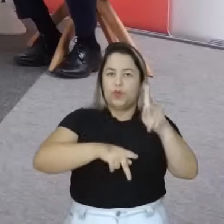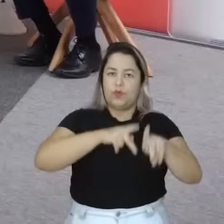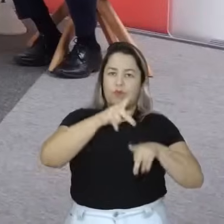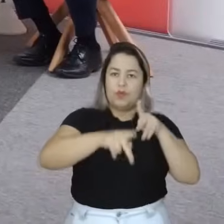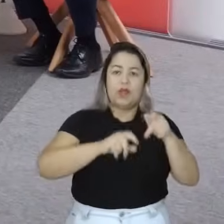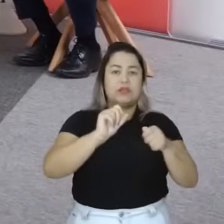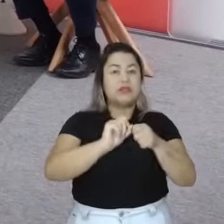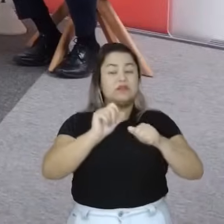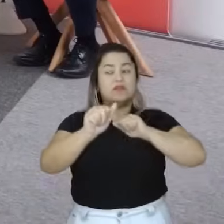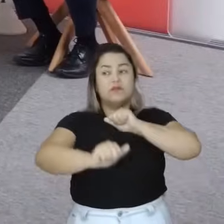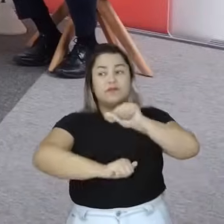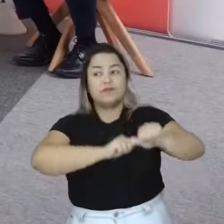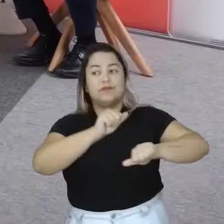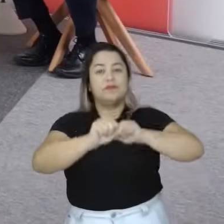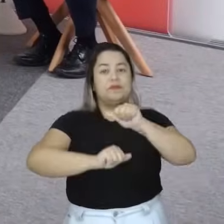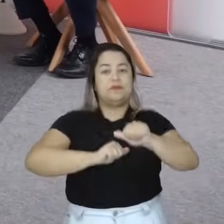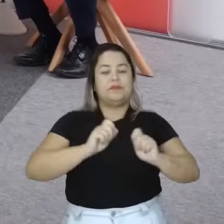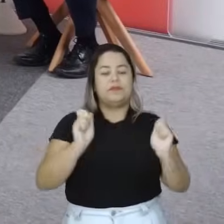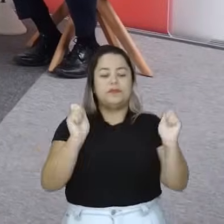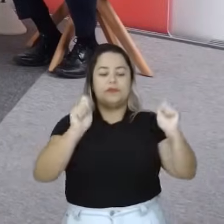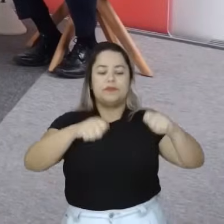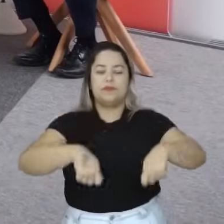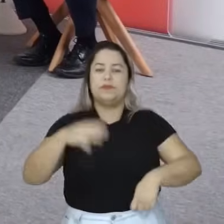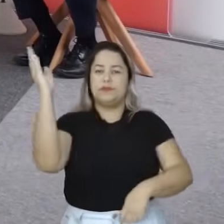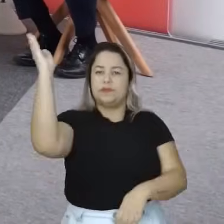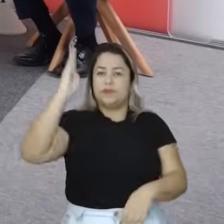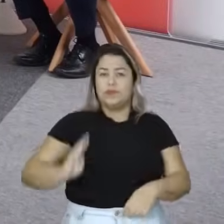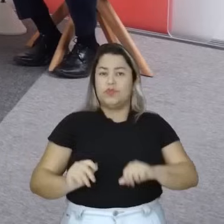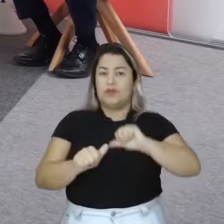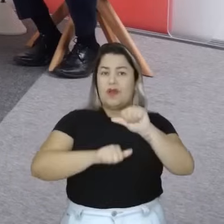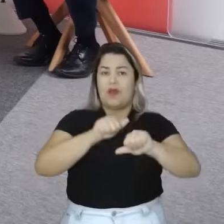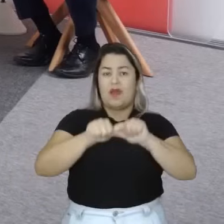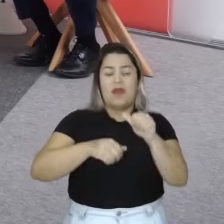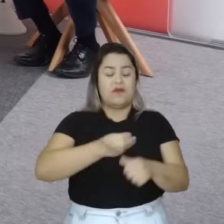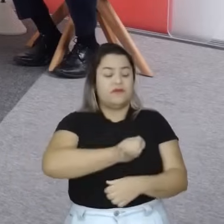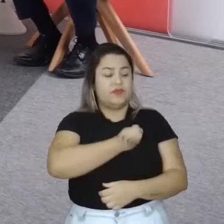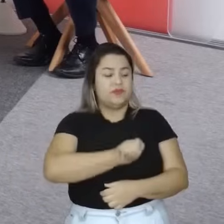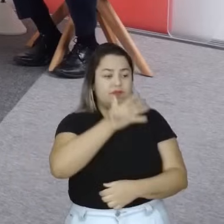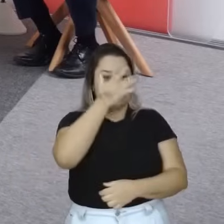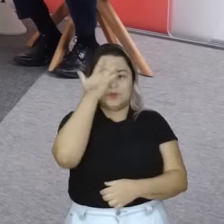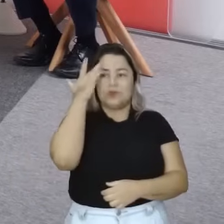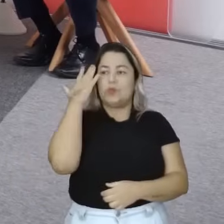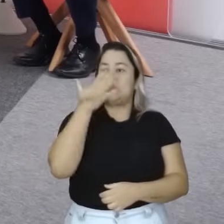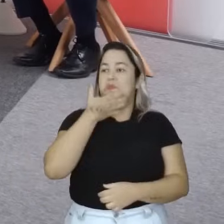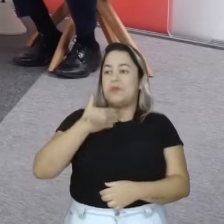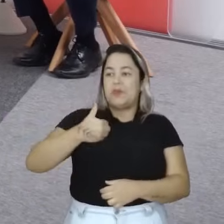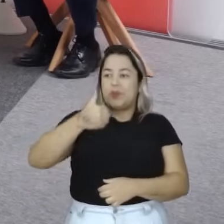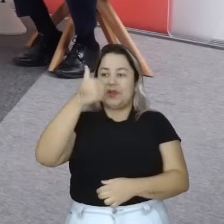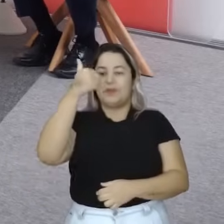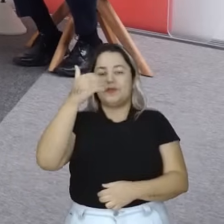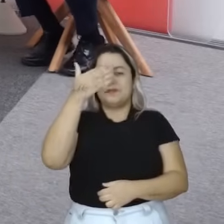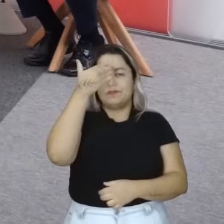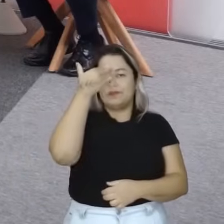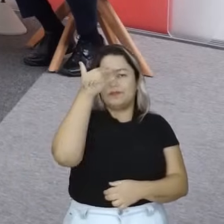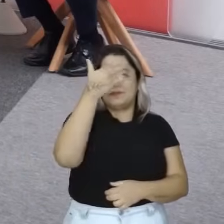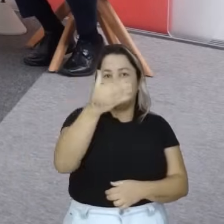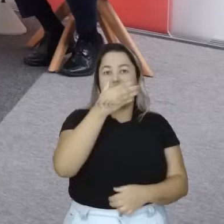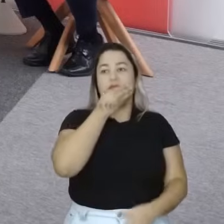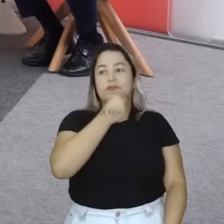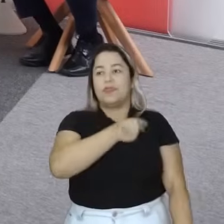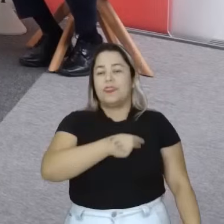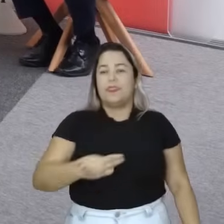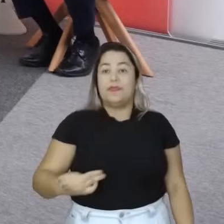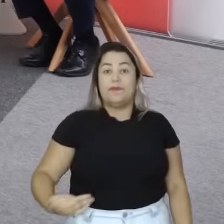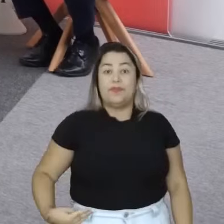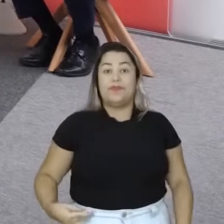as transformações que o Brasil precisa para mudar a vida das pessoas para melhor. Muito obrigada, ministro. Me